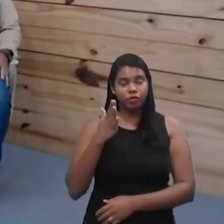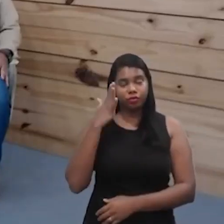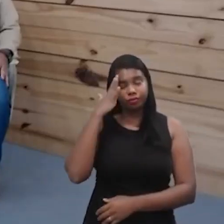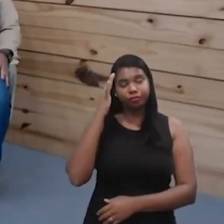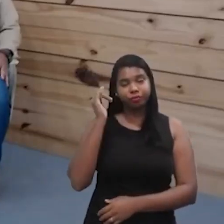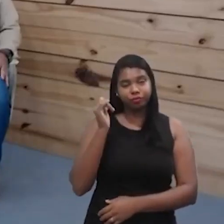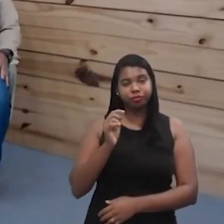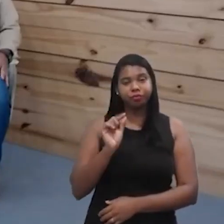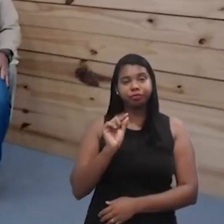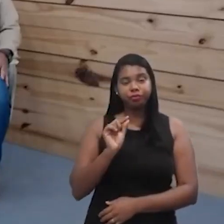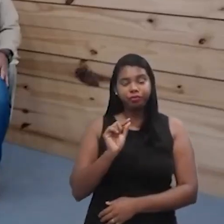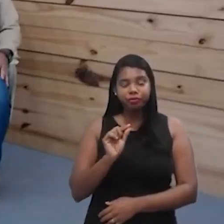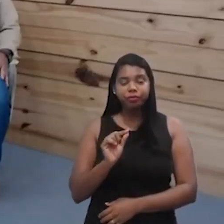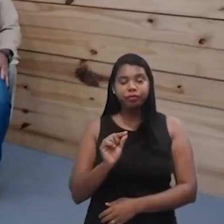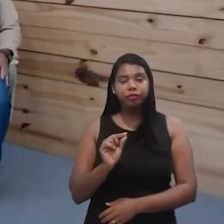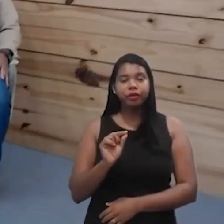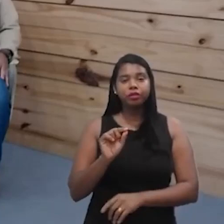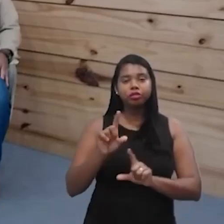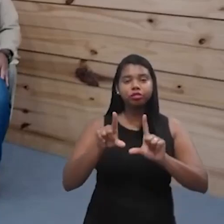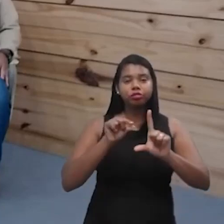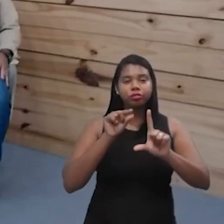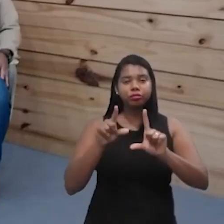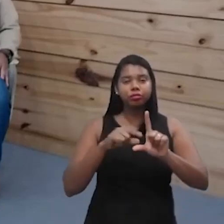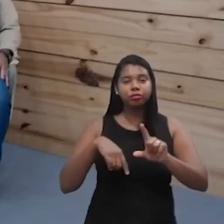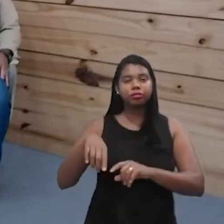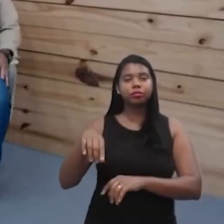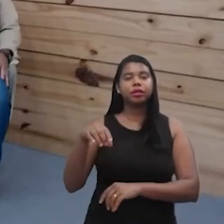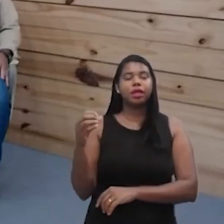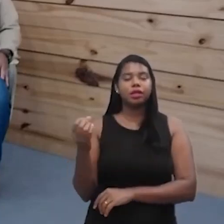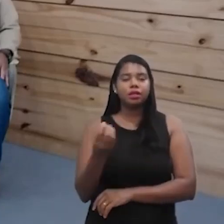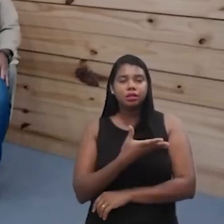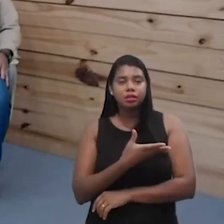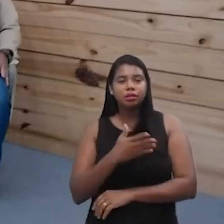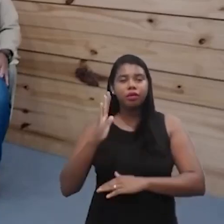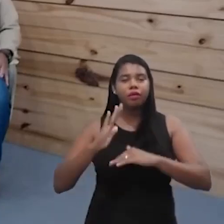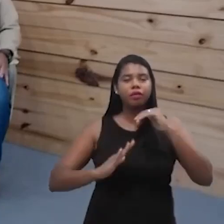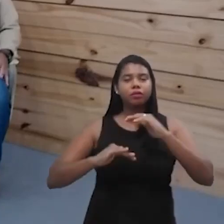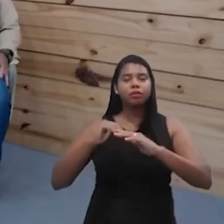que quando a gente vai escolher essas novas profissões,